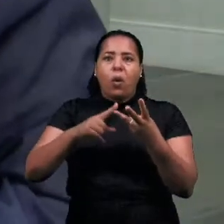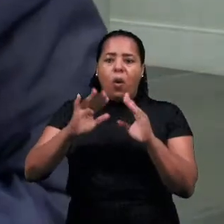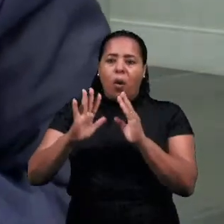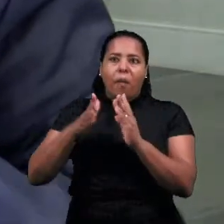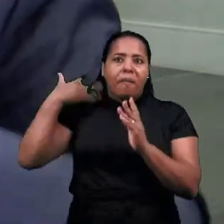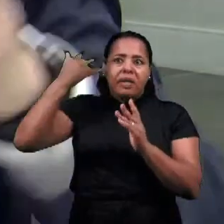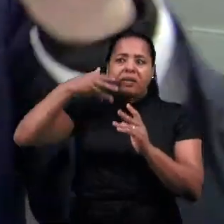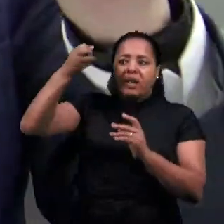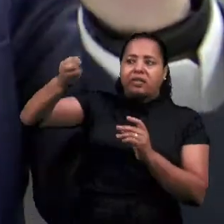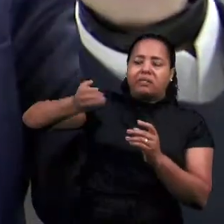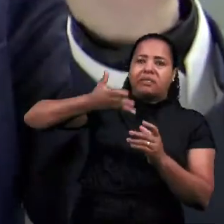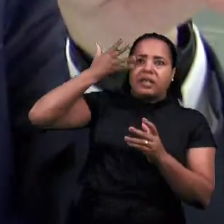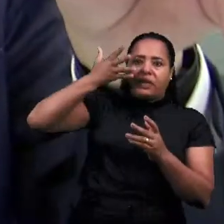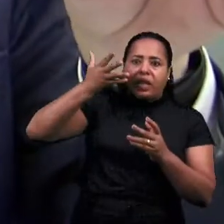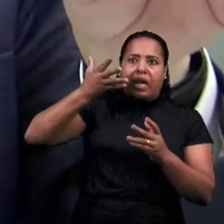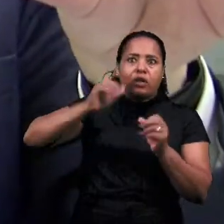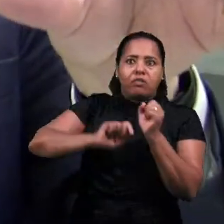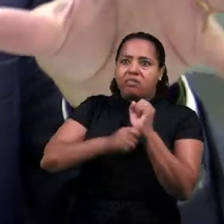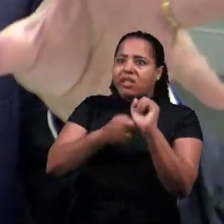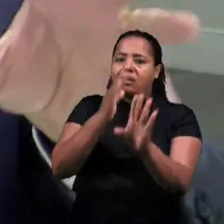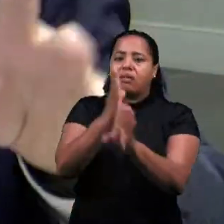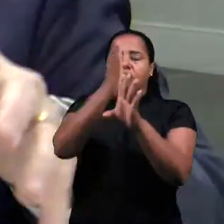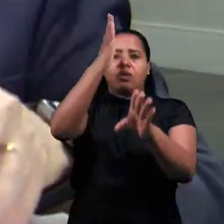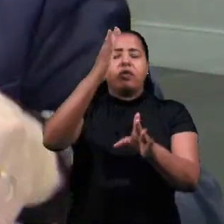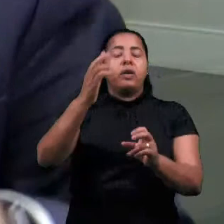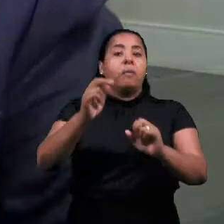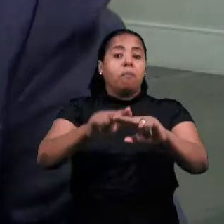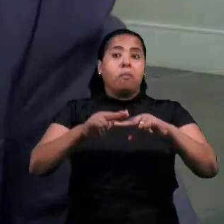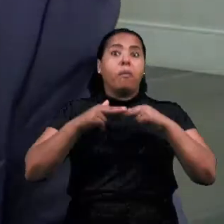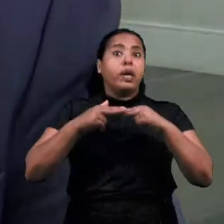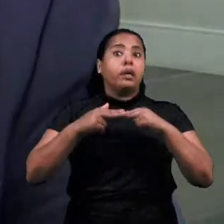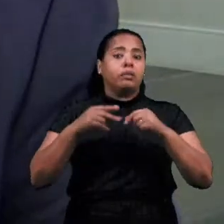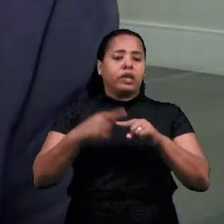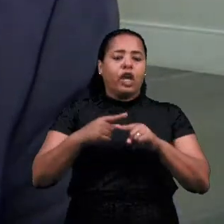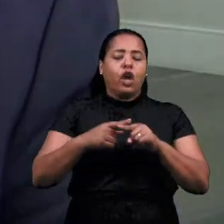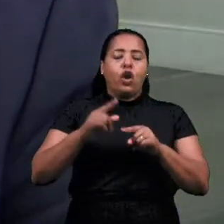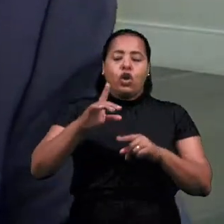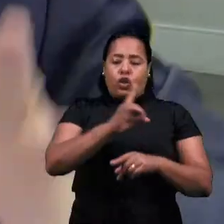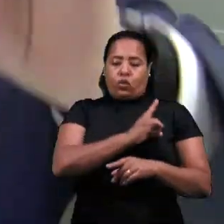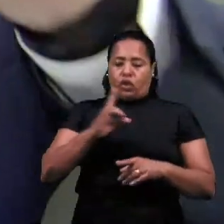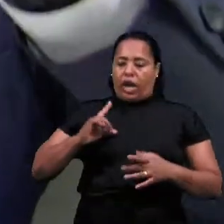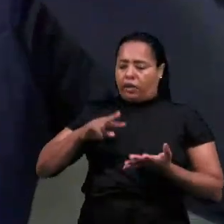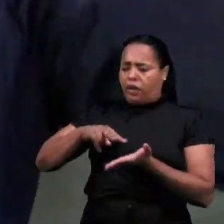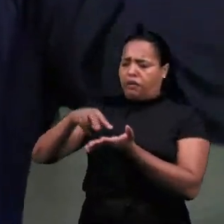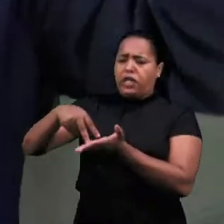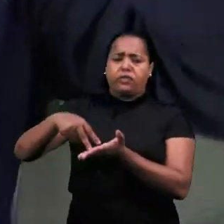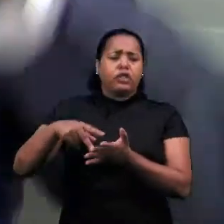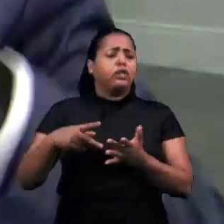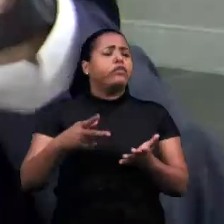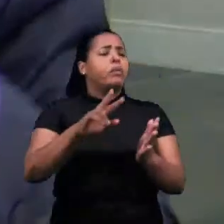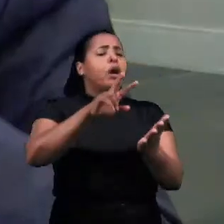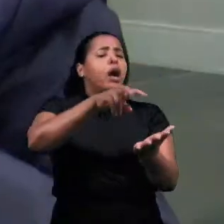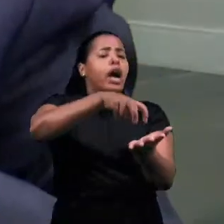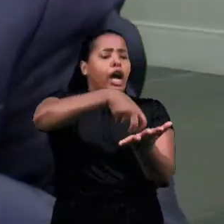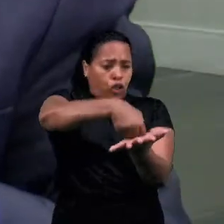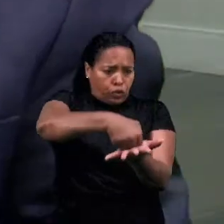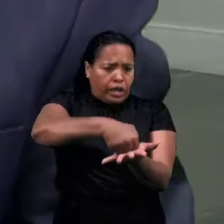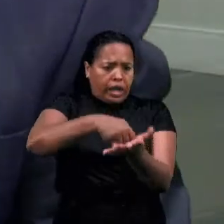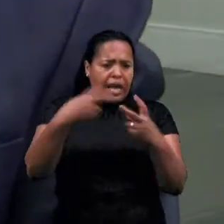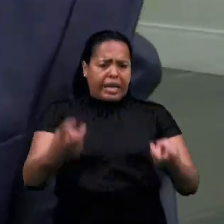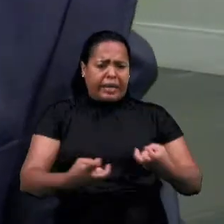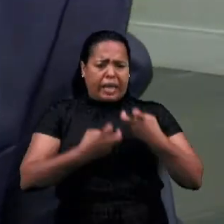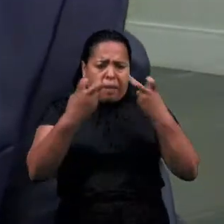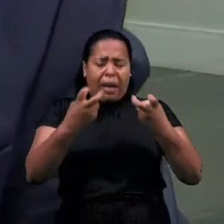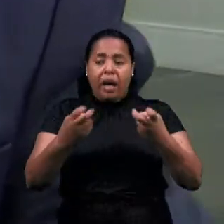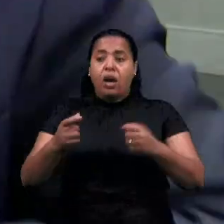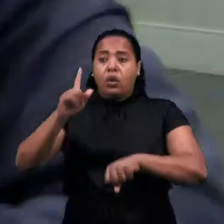Por quê? Porque quando o diácono foi à frente e disse assim: vamos nos ajoelhar e clamar, quando ele falou